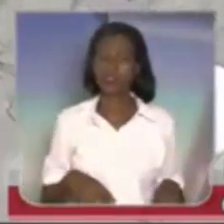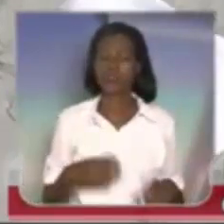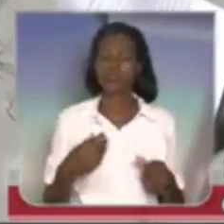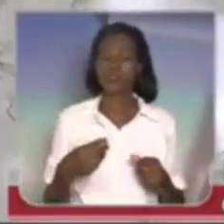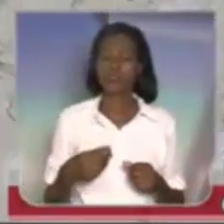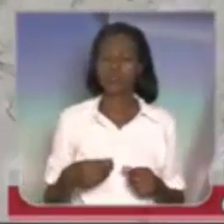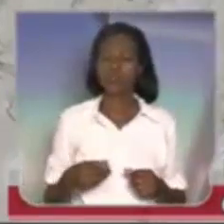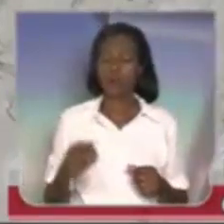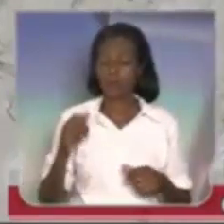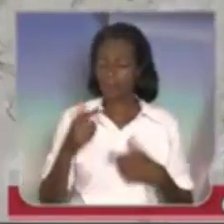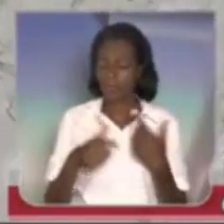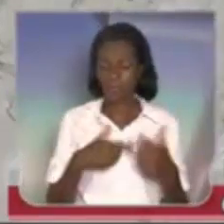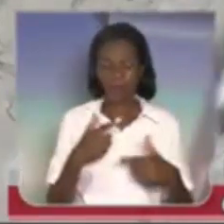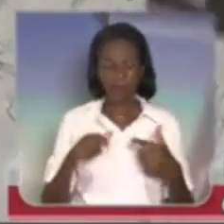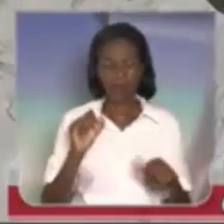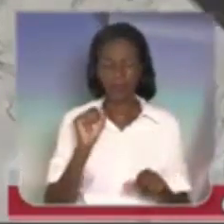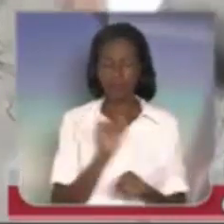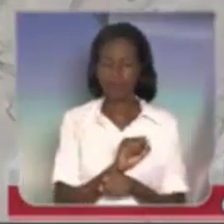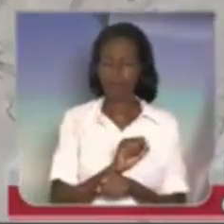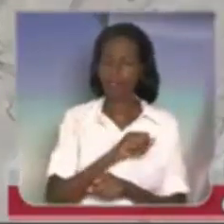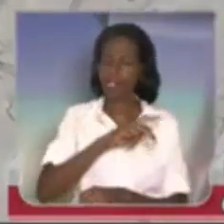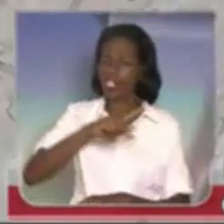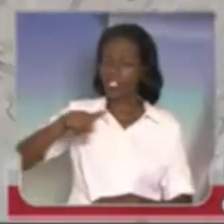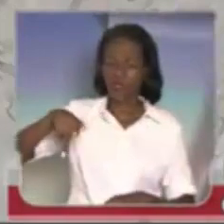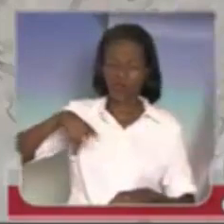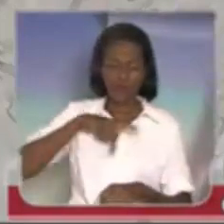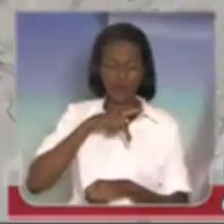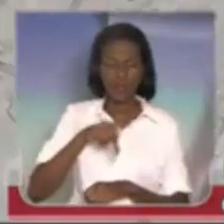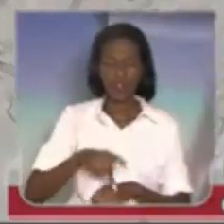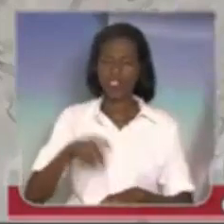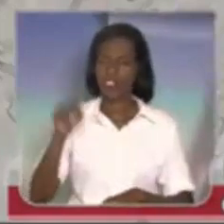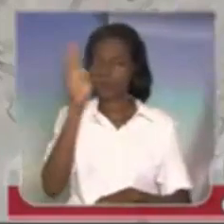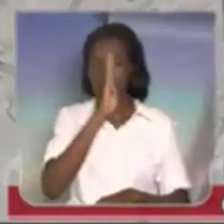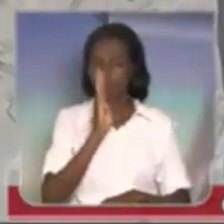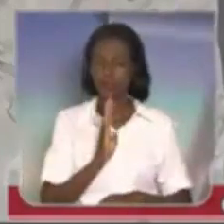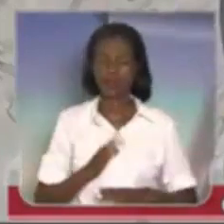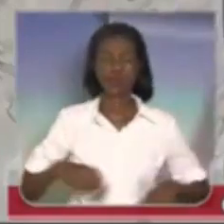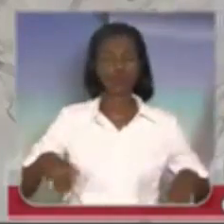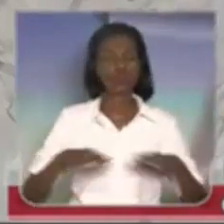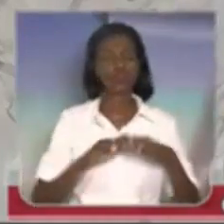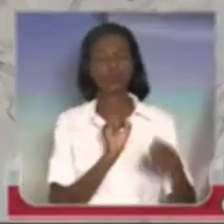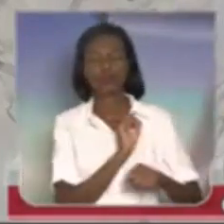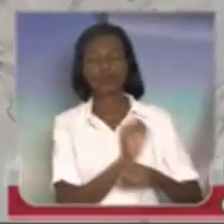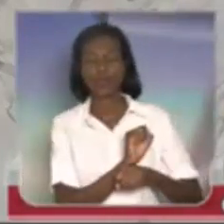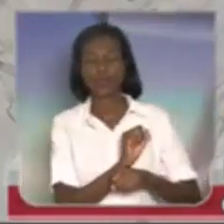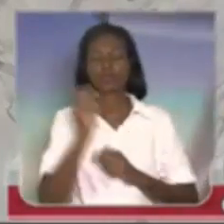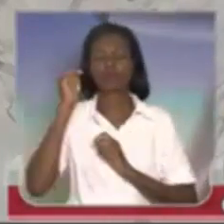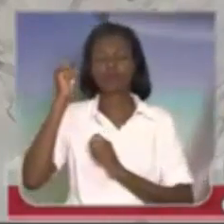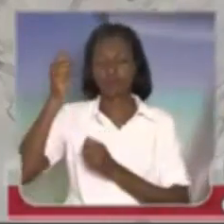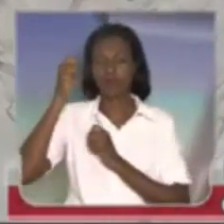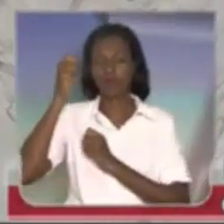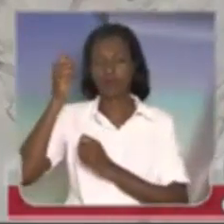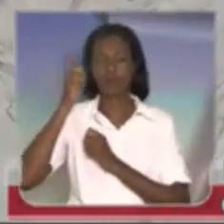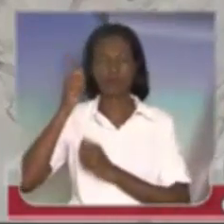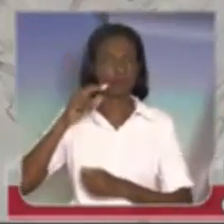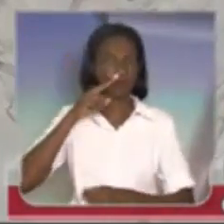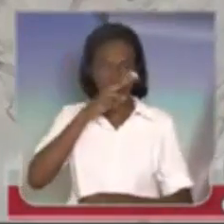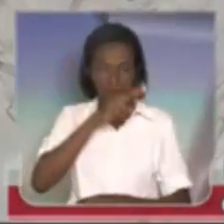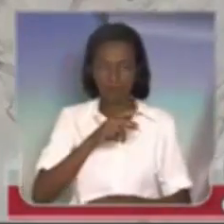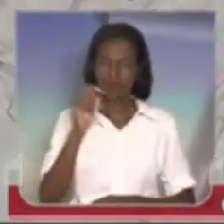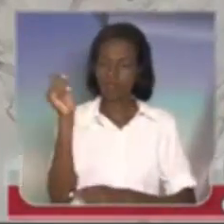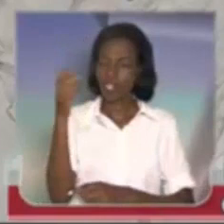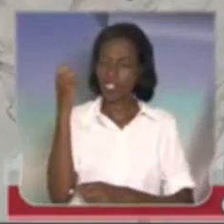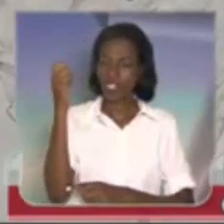uma grande paralisação nacional em todo o Brasil no dia 15 Ontem nós já fizemos uma grande manifestação na Avenida